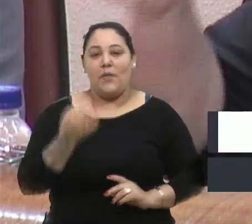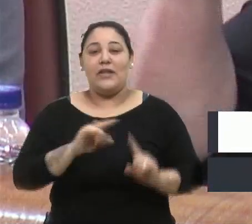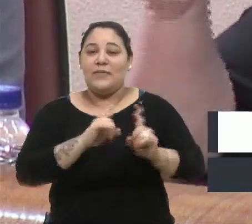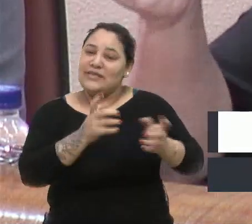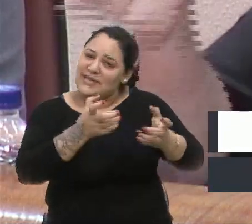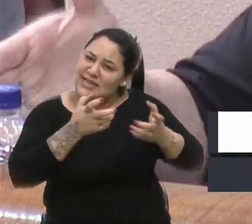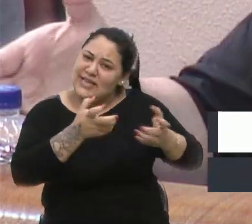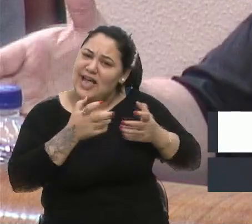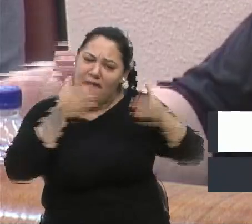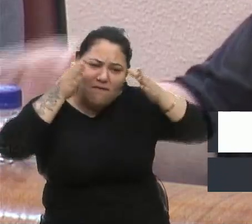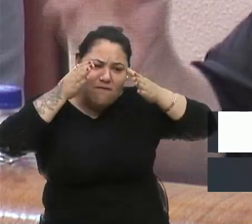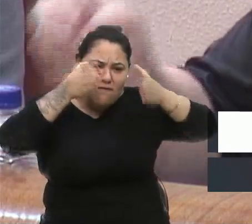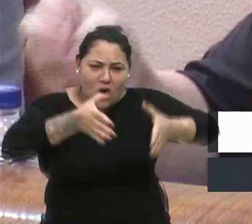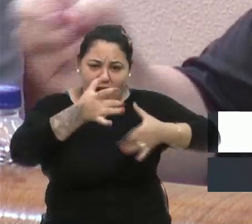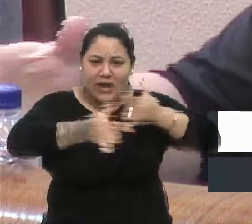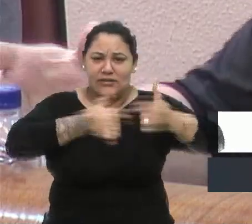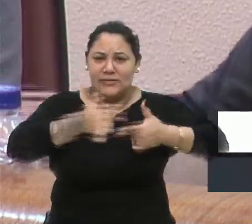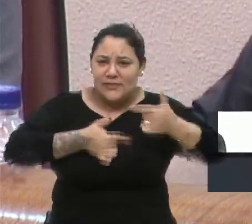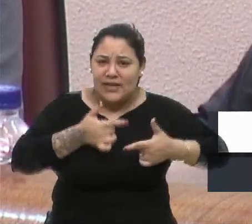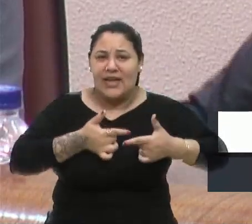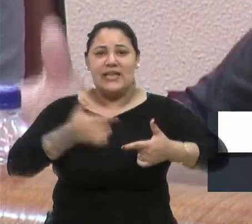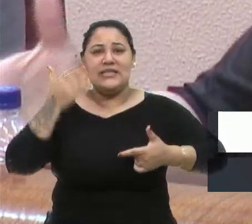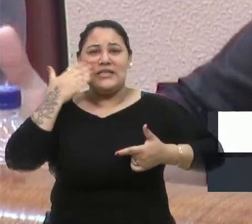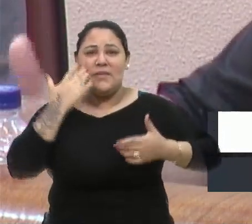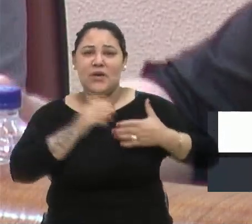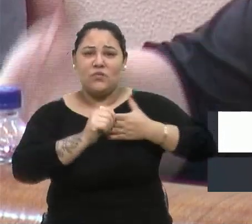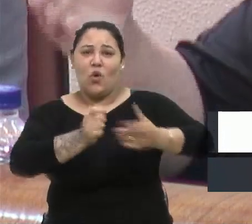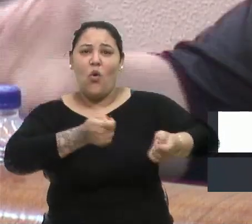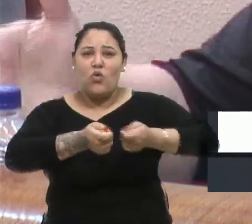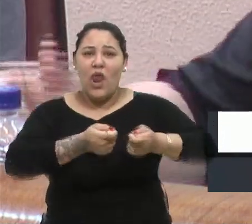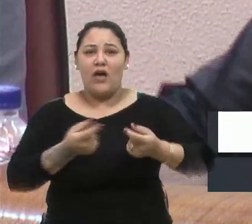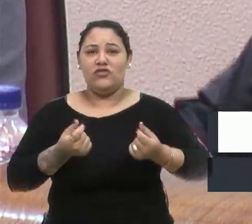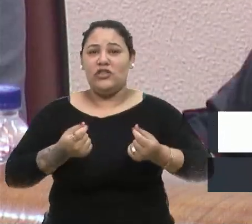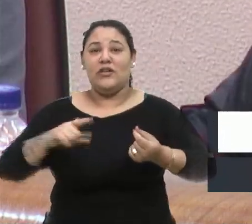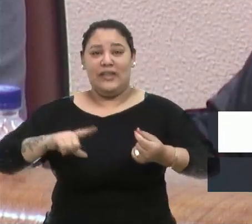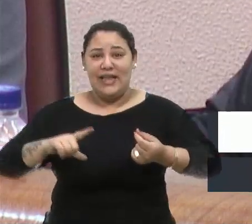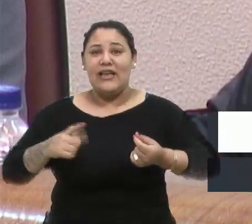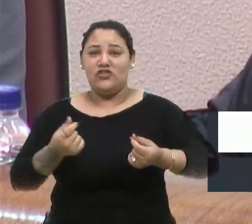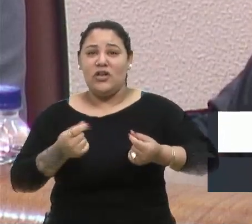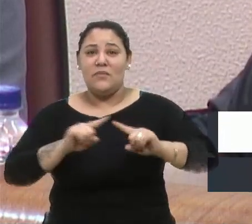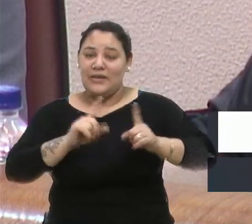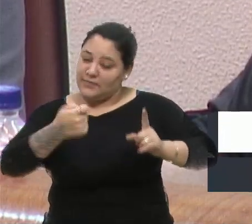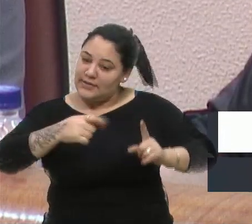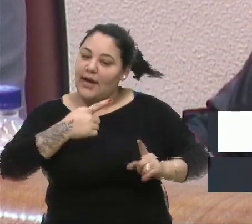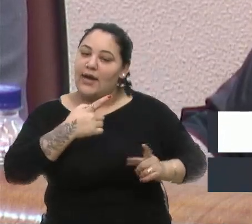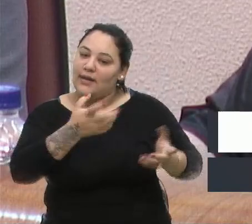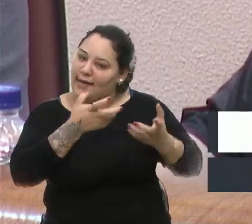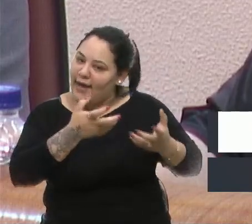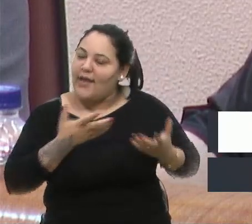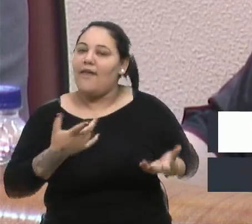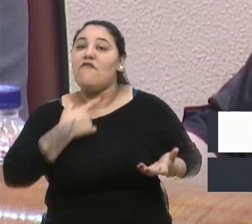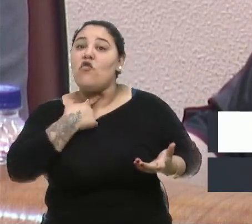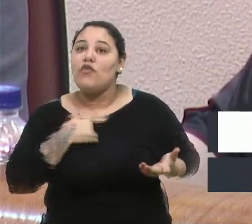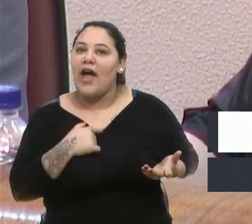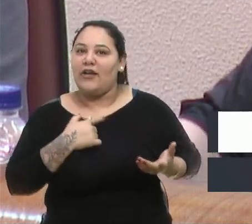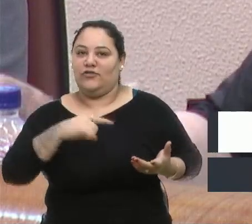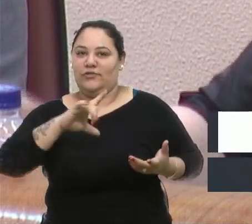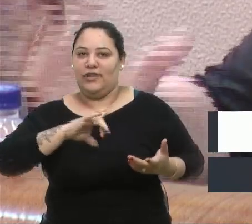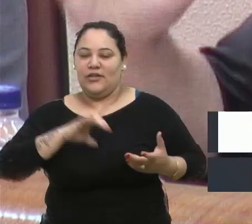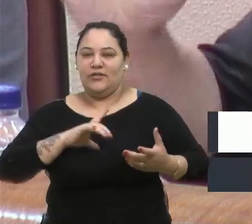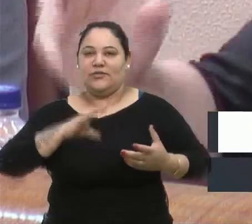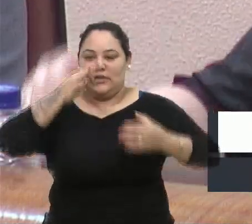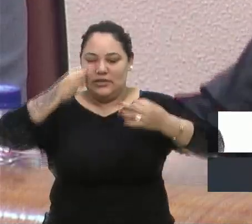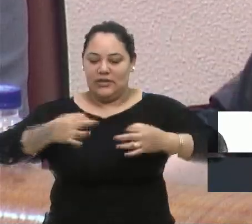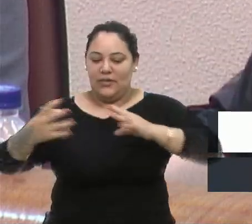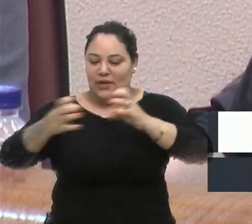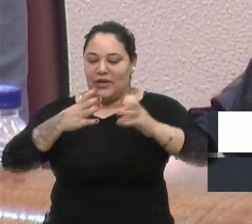quem quer focar e saber gerenciar o dinheiro existe, mas tem que querer. Eu tenho certeza que nós estamos brigando bastante, se Deus